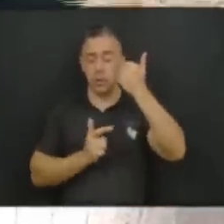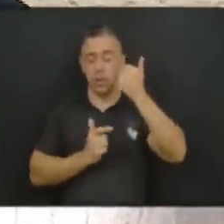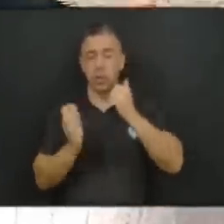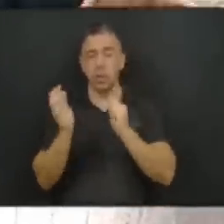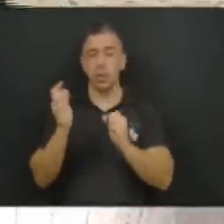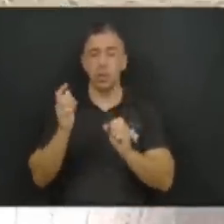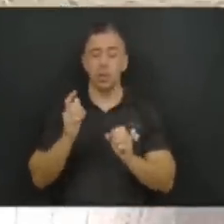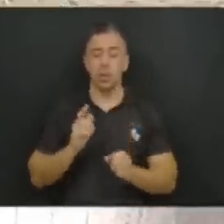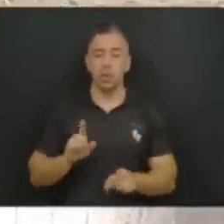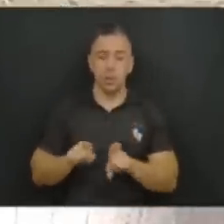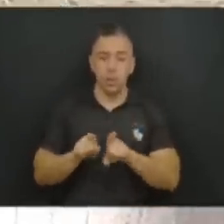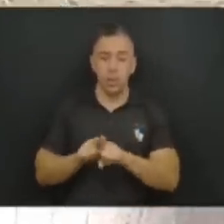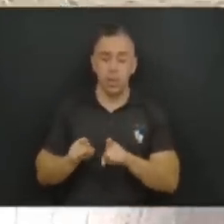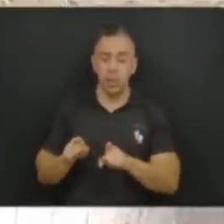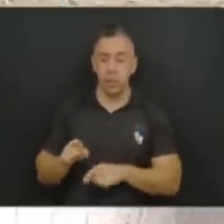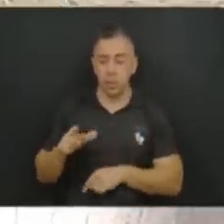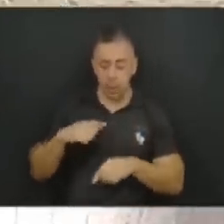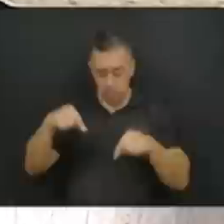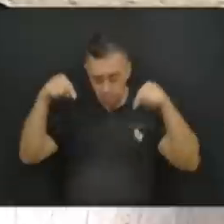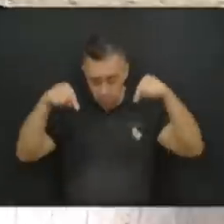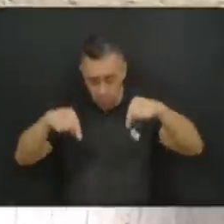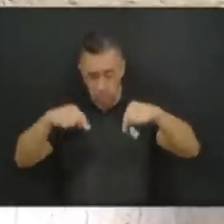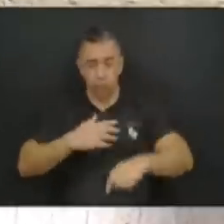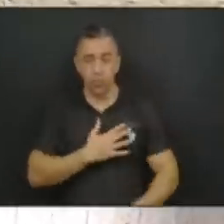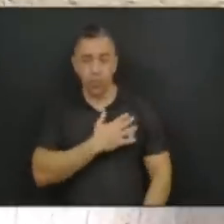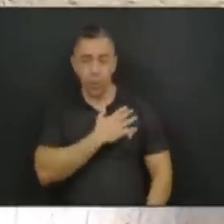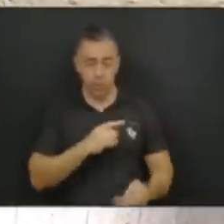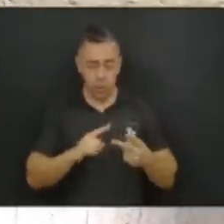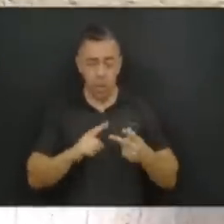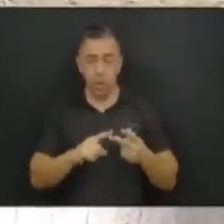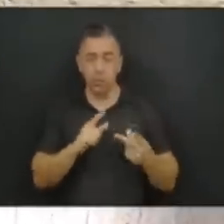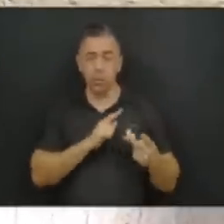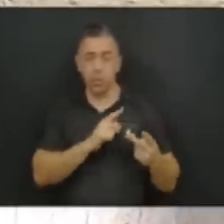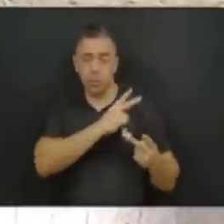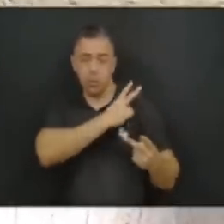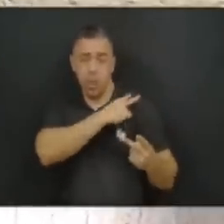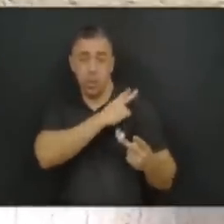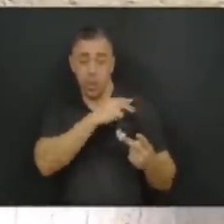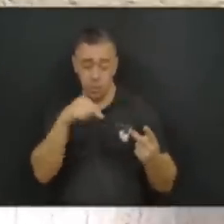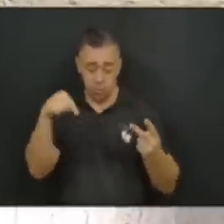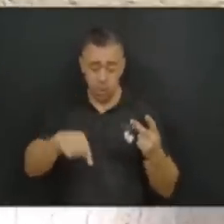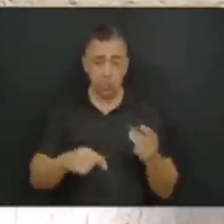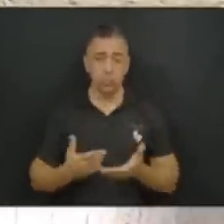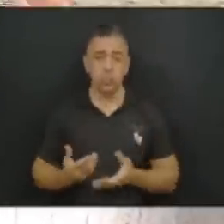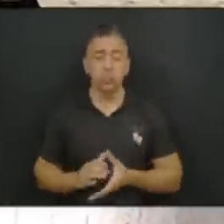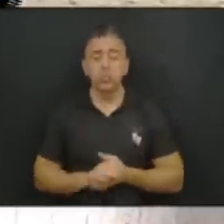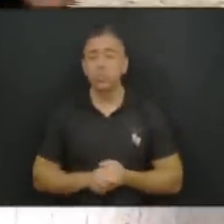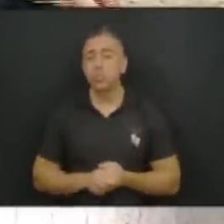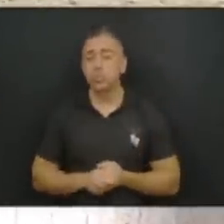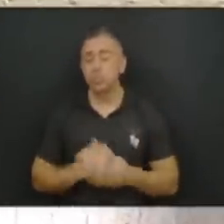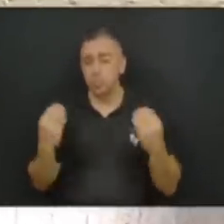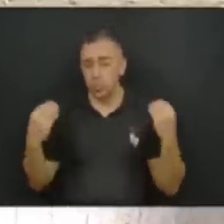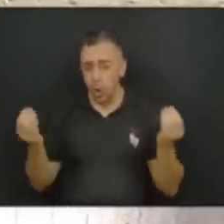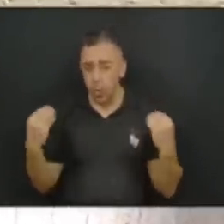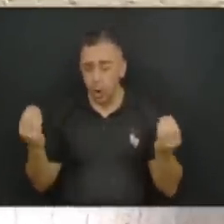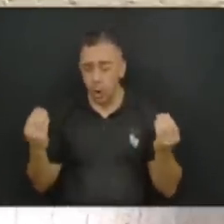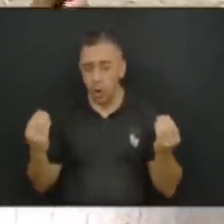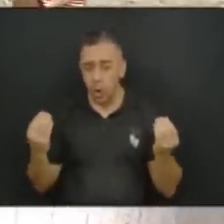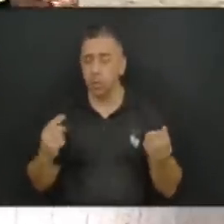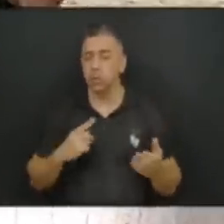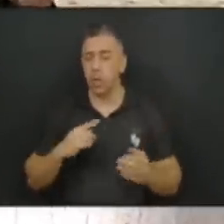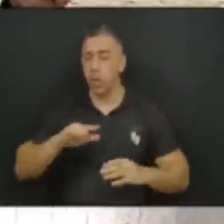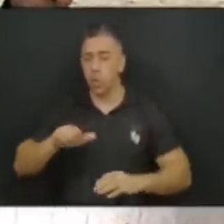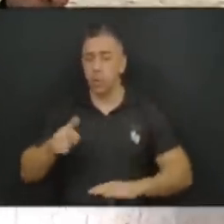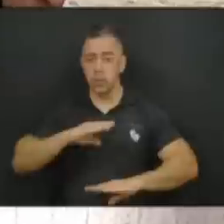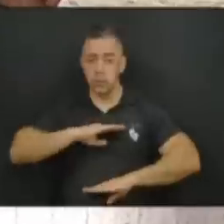comandar operação parece e tem Coronel lá embaixo se tem um Tenente lá em baixo bom então nós temos muitas outras histórias